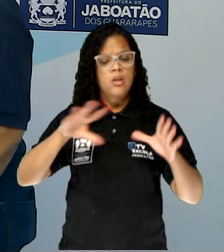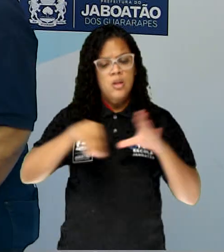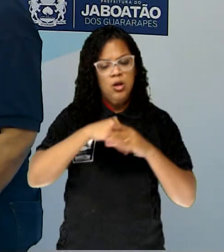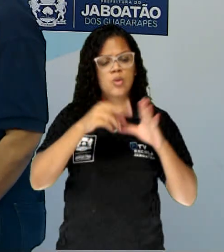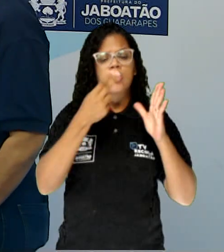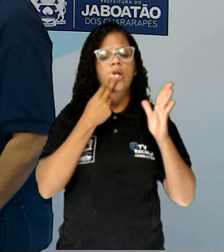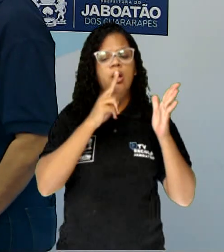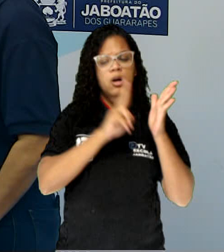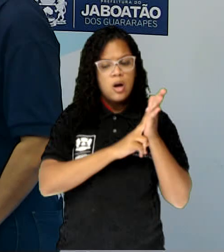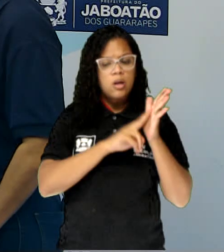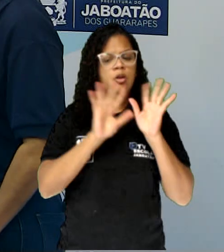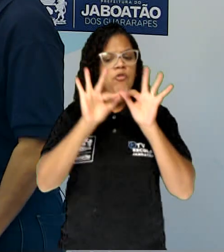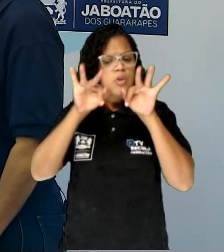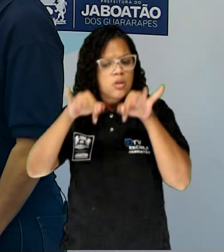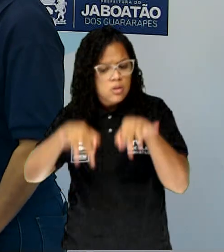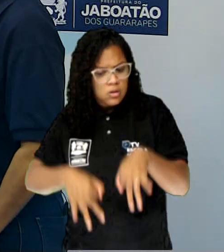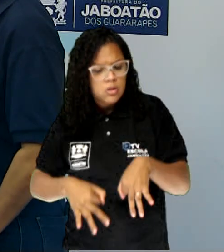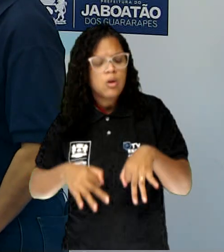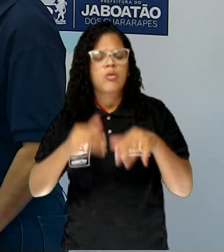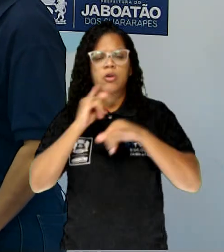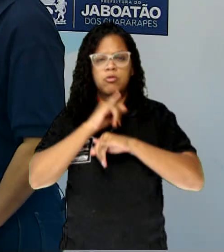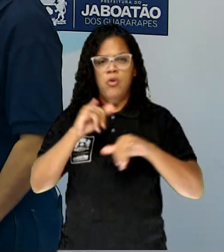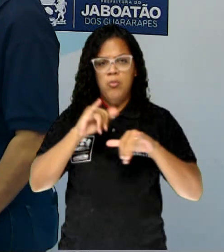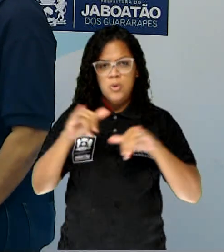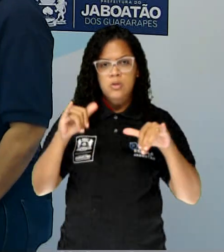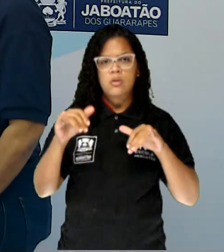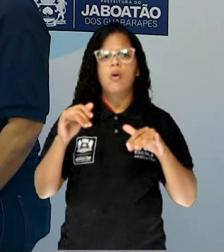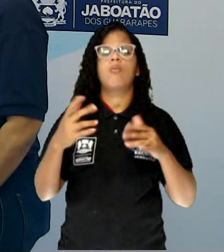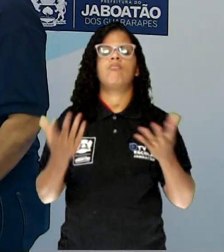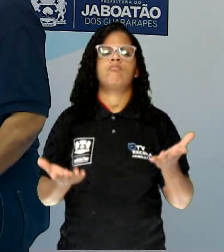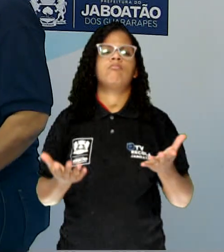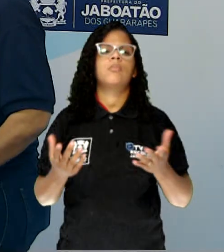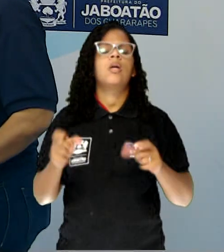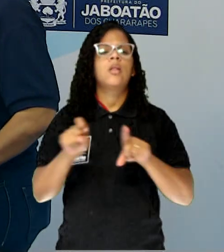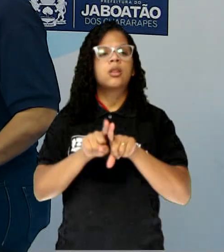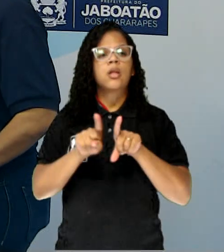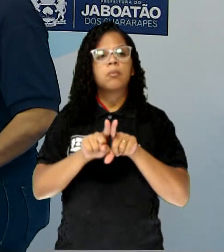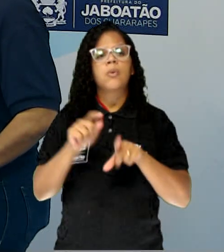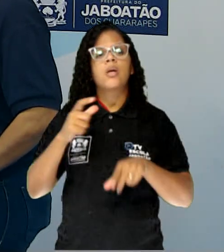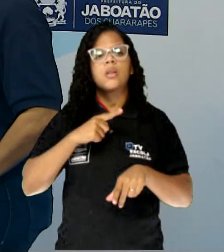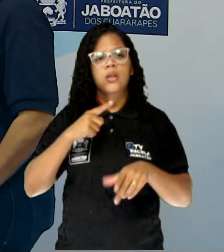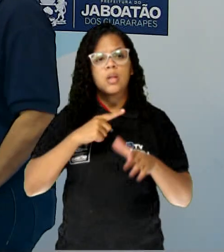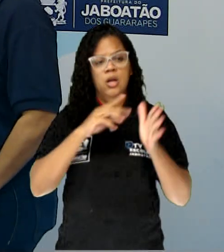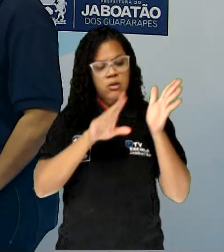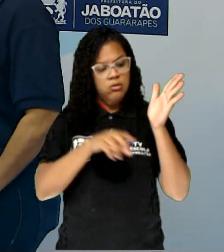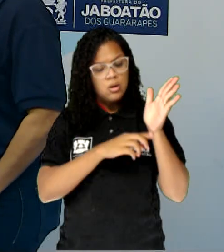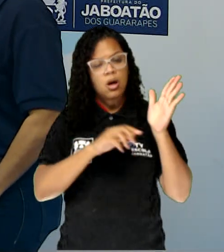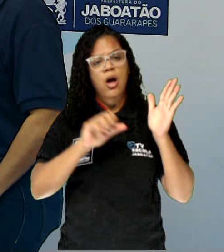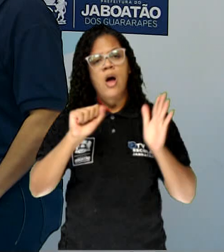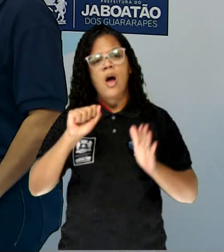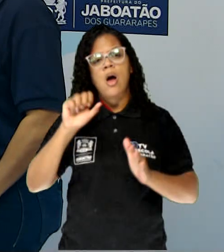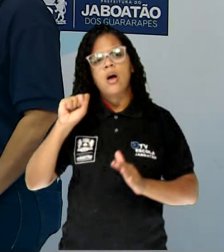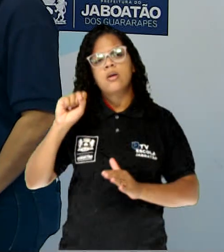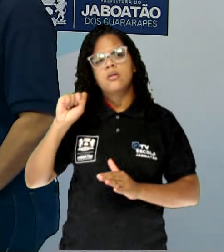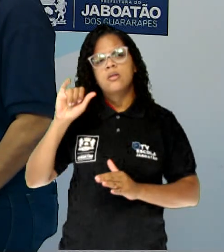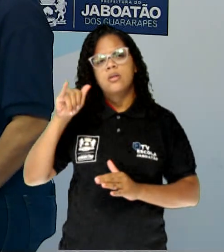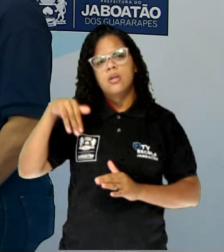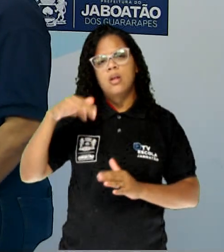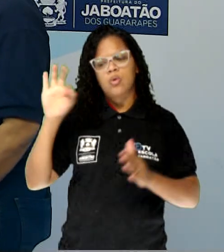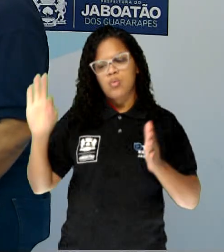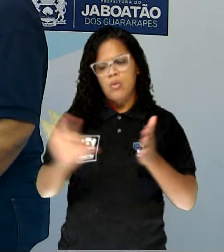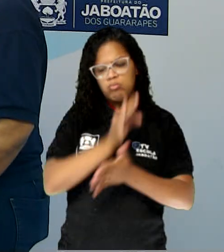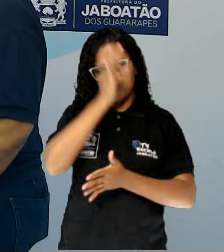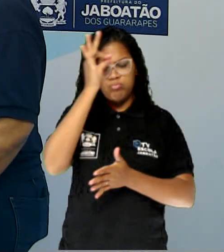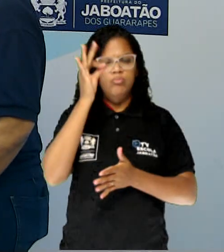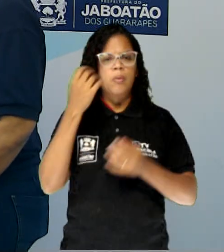a finalização da mensagem. A assinatura. Ao final da carta, o remetente deve assiná-la e indicar